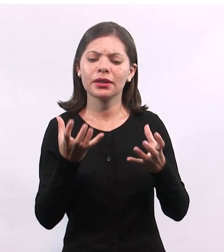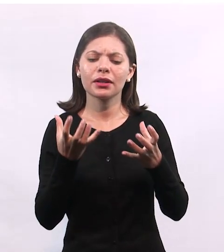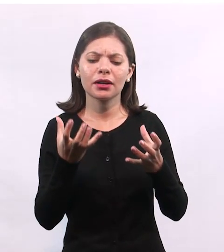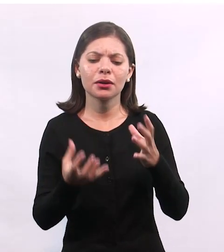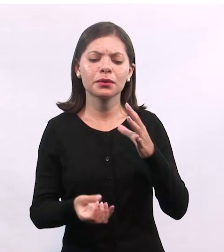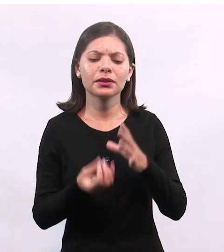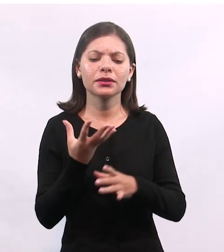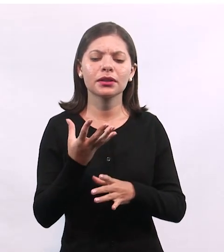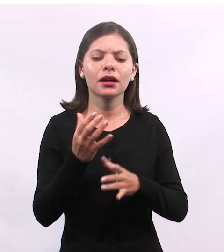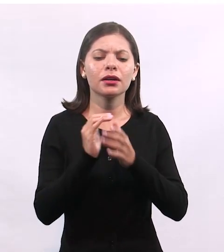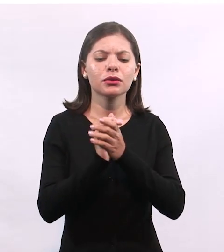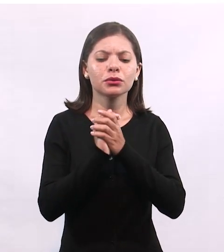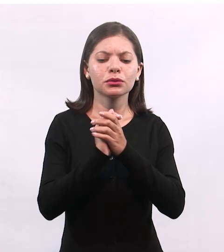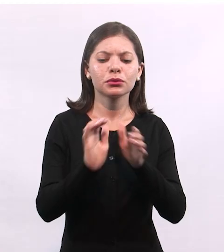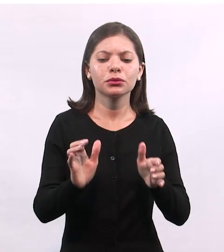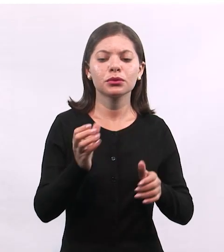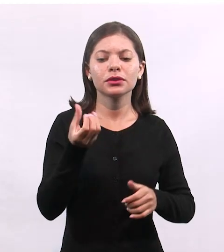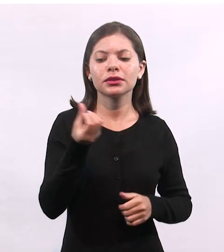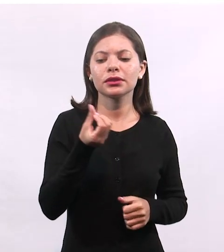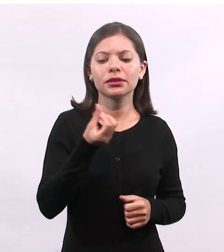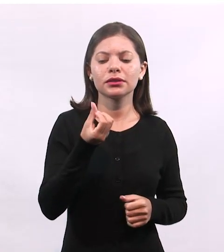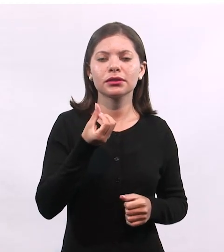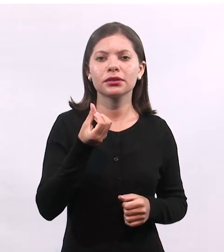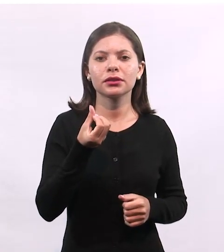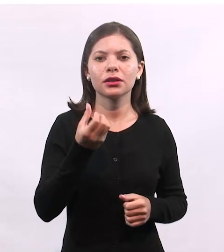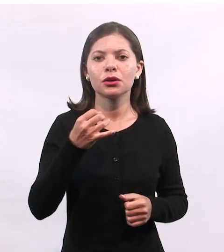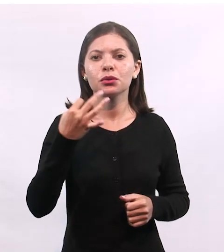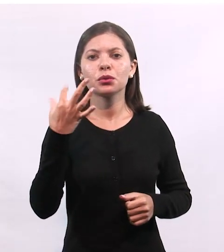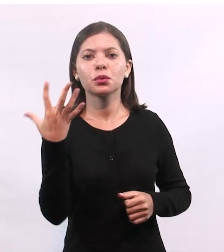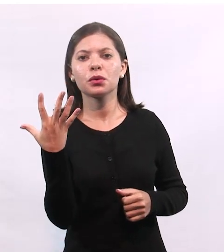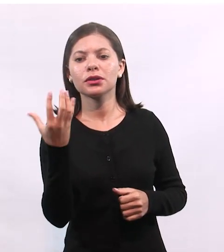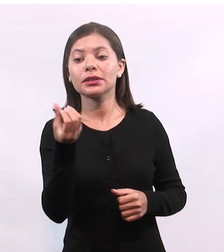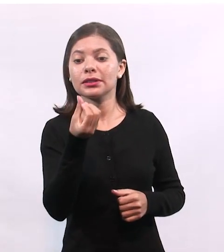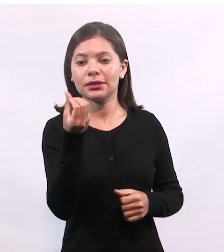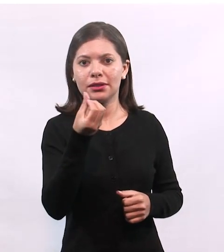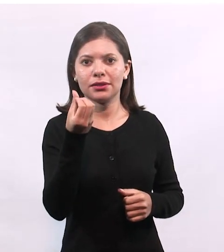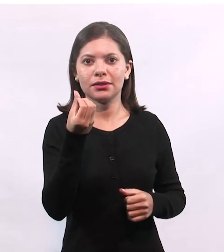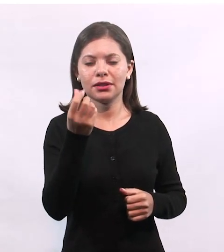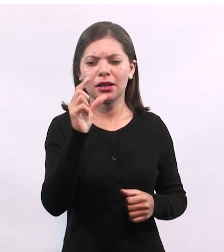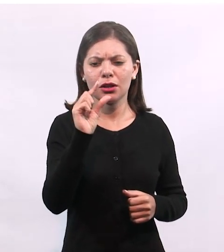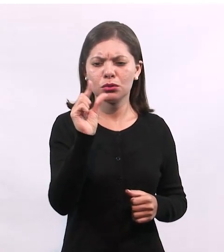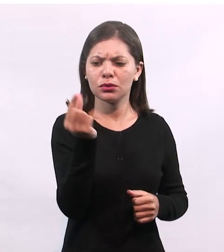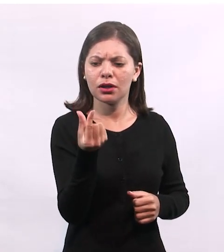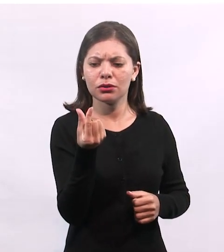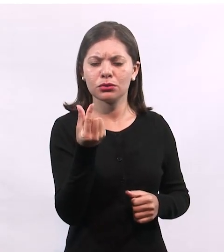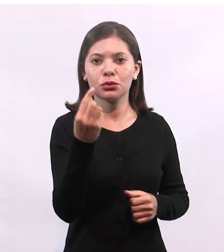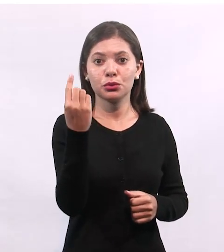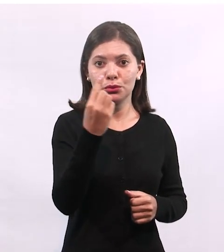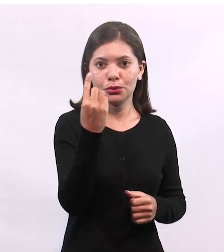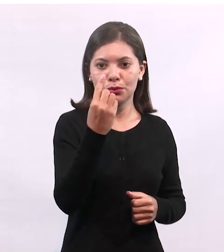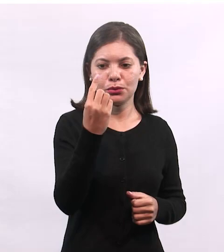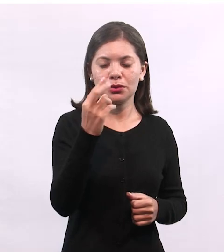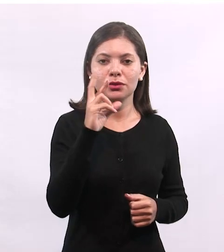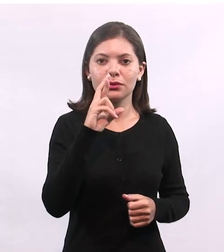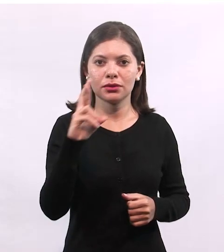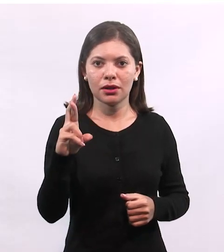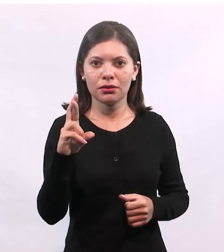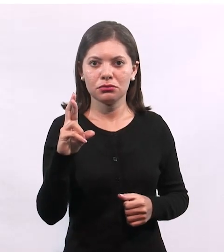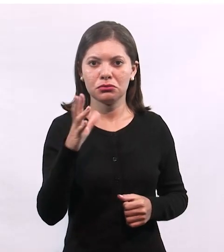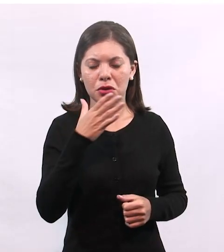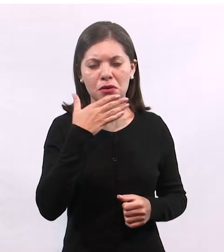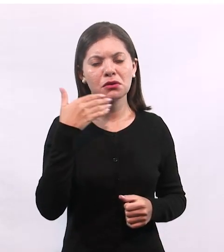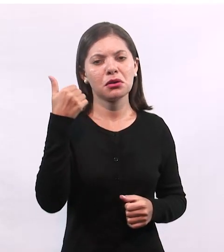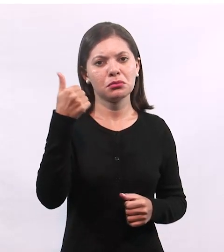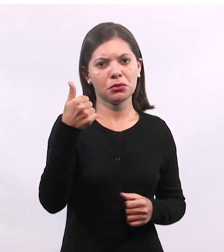eu quero que sai o número 6 quantos números 6 eu tenho no dado um Então eu tenho um resultado que é